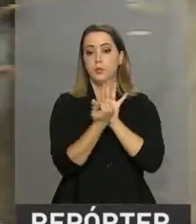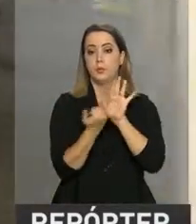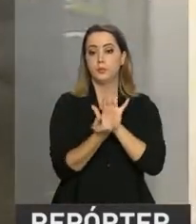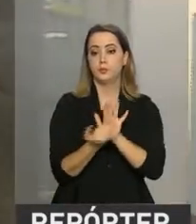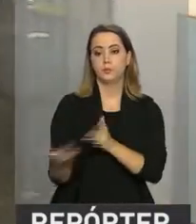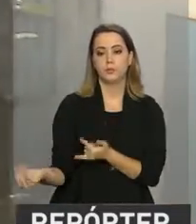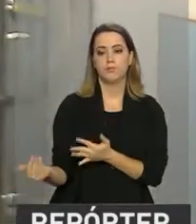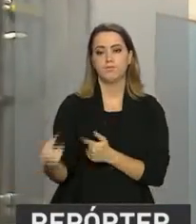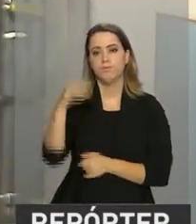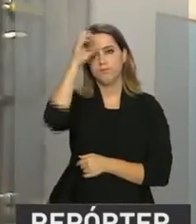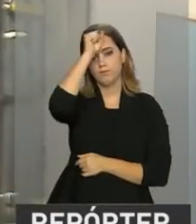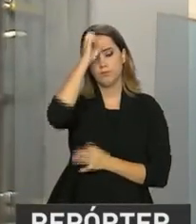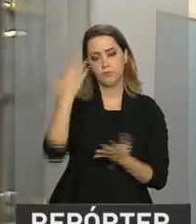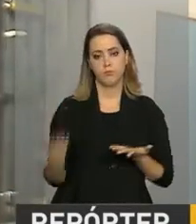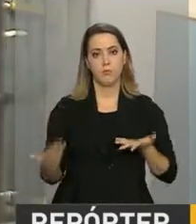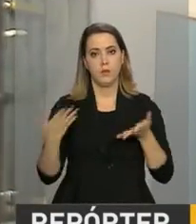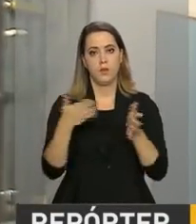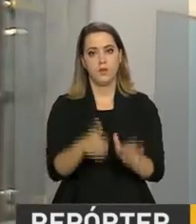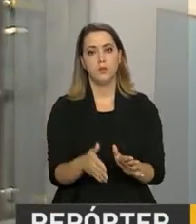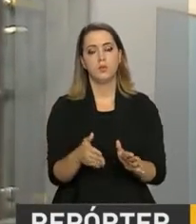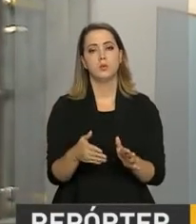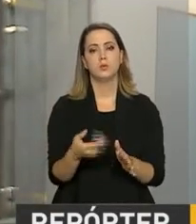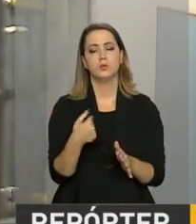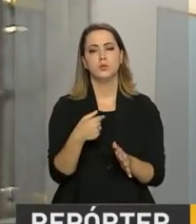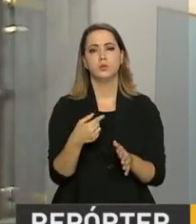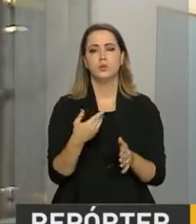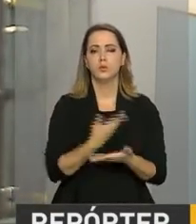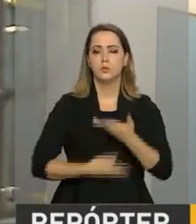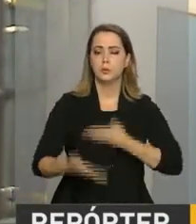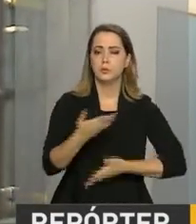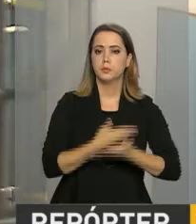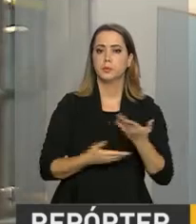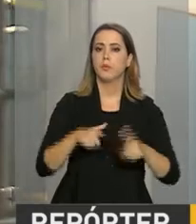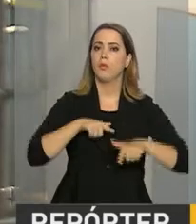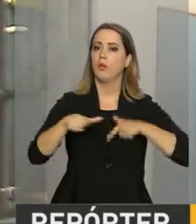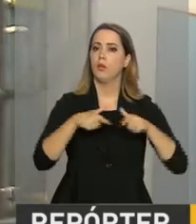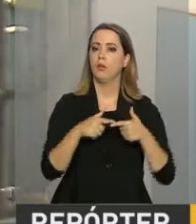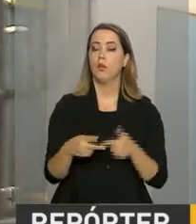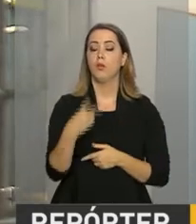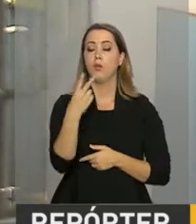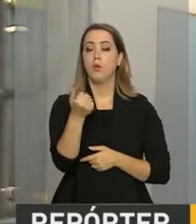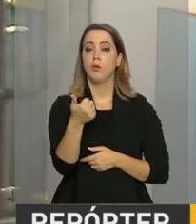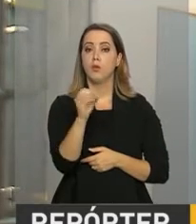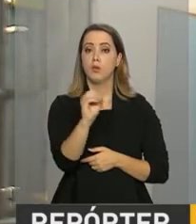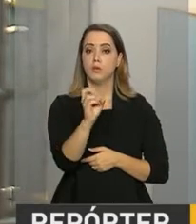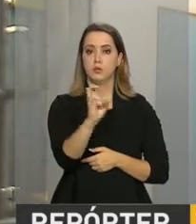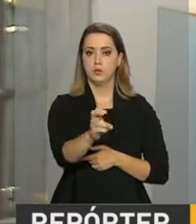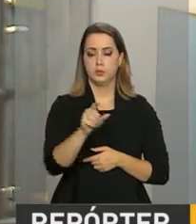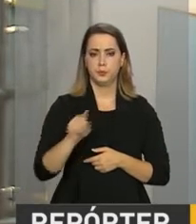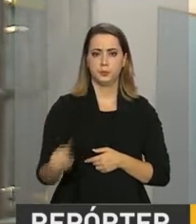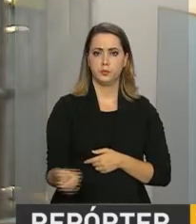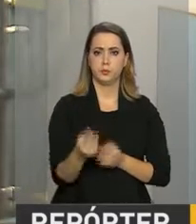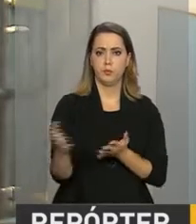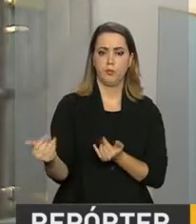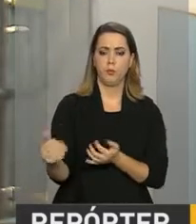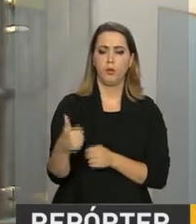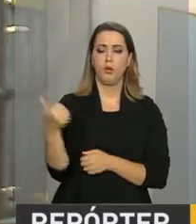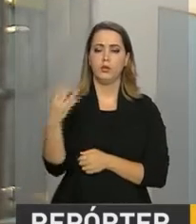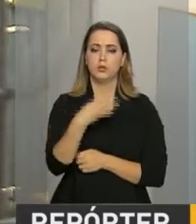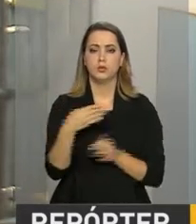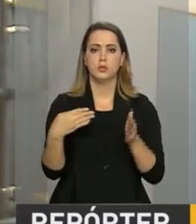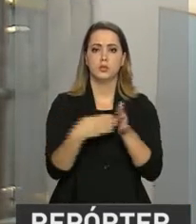no mercado de trabalho só no primeiro semestre deste ano 205 mil jovens com idade entre 14 e